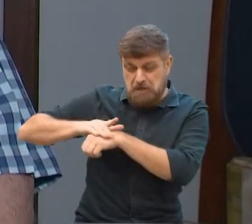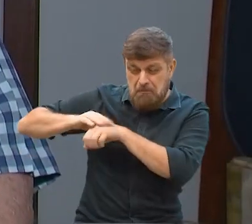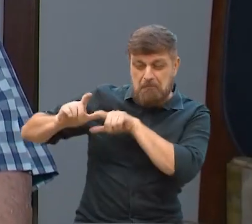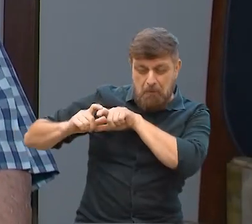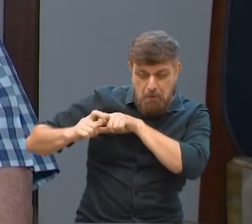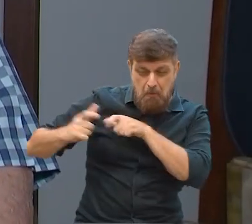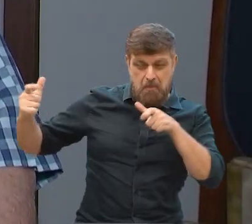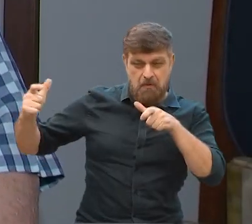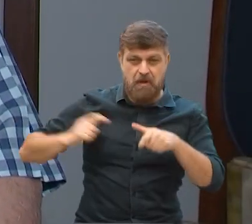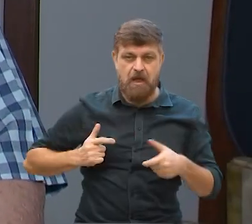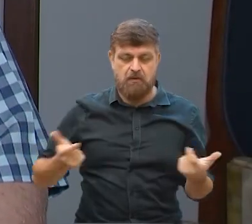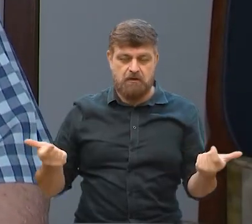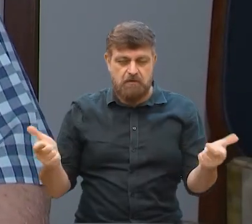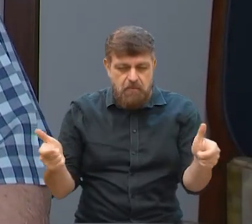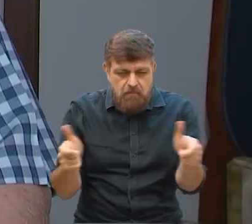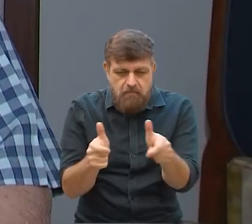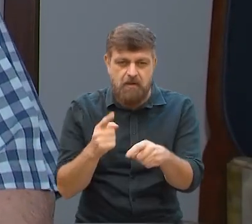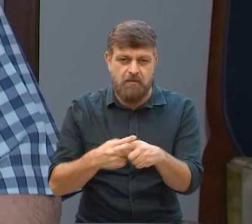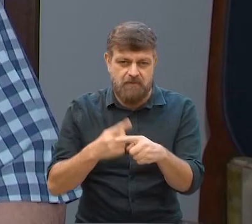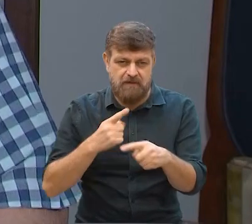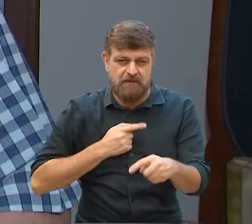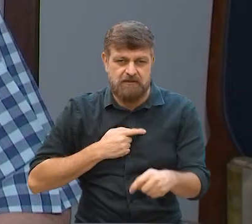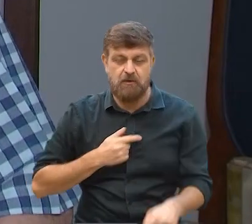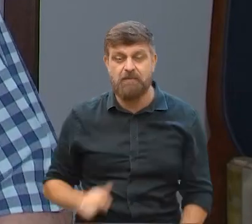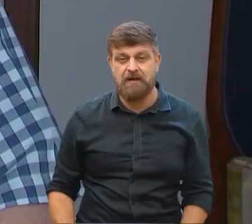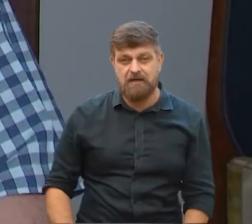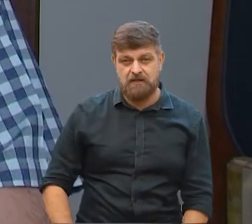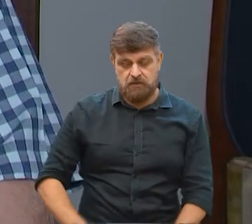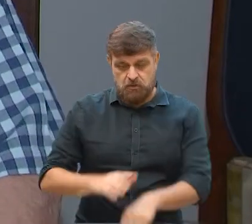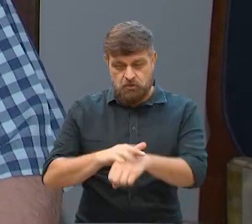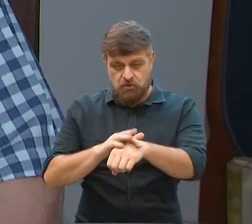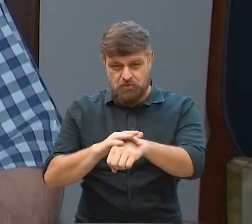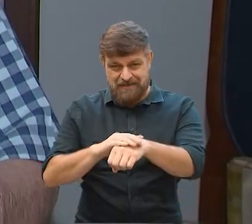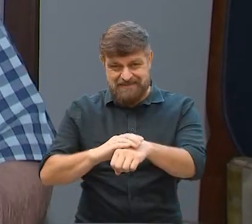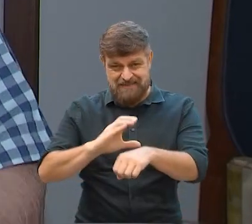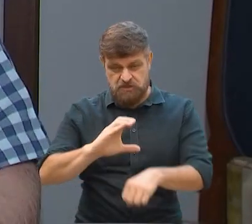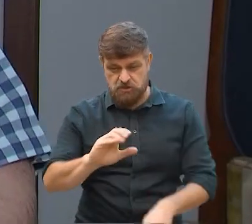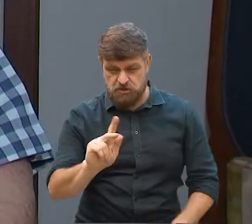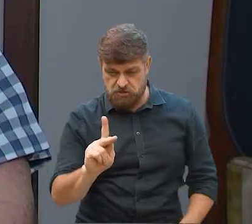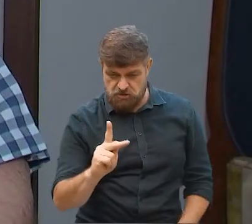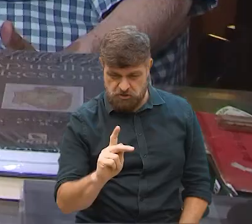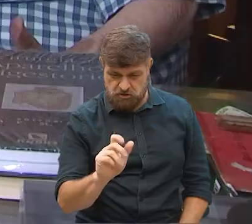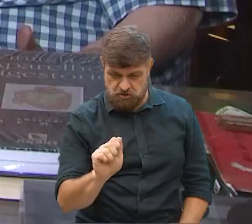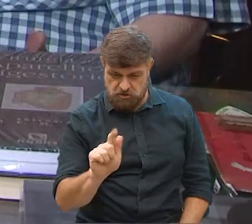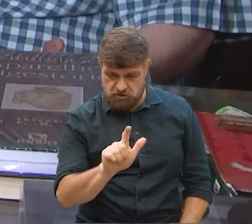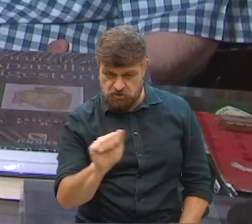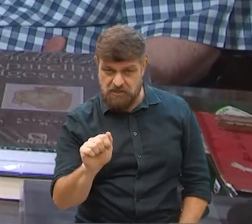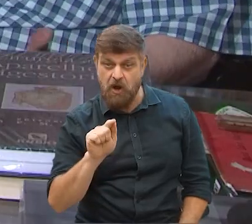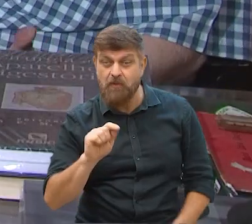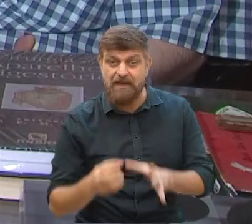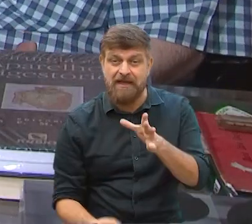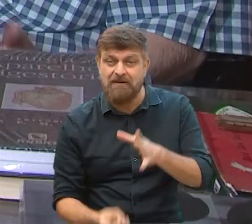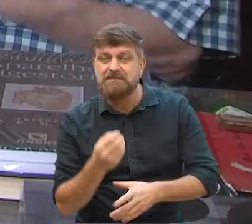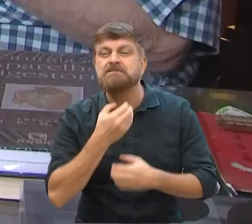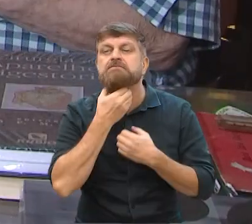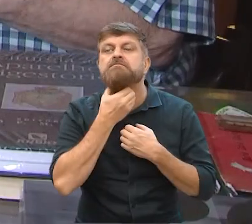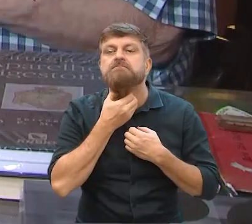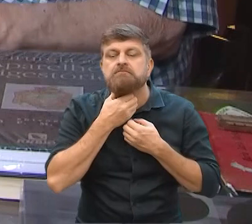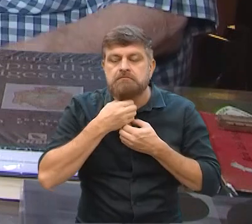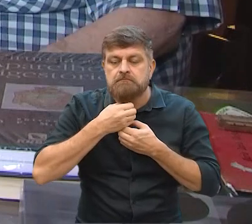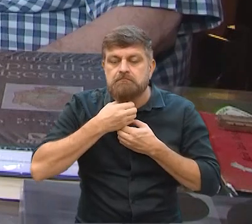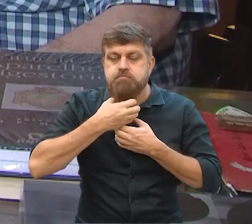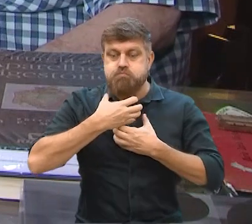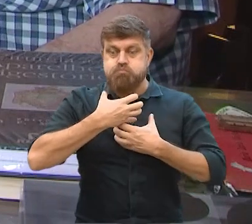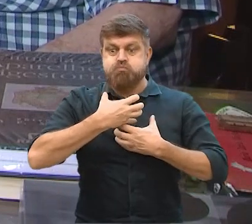casa de pau a pique, também estão borrifando as zonas endêmicas, mas quando tem a doença de Chagas, um dos órgãos que ela comete é o